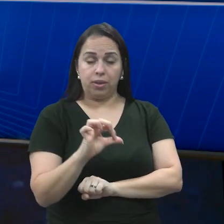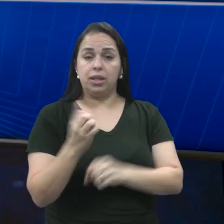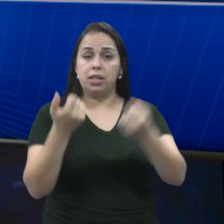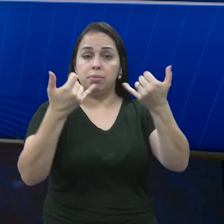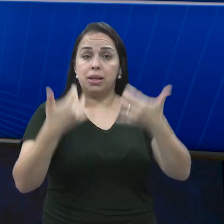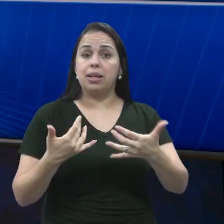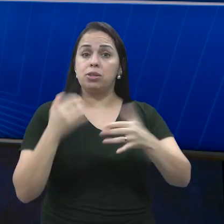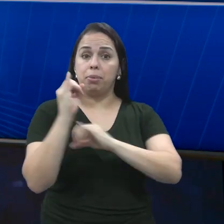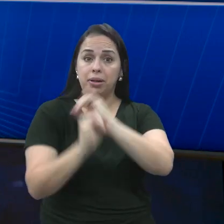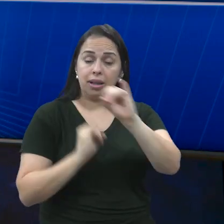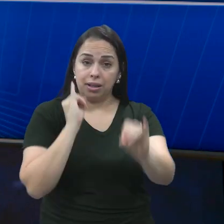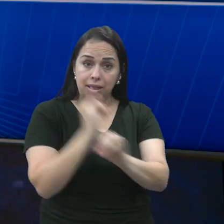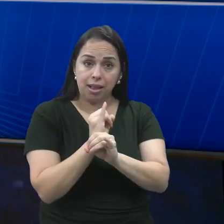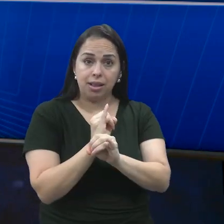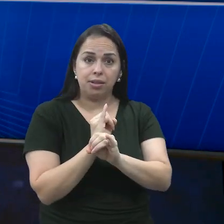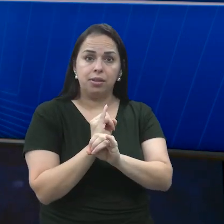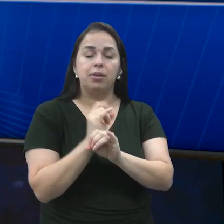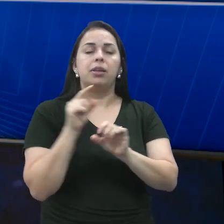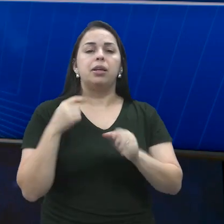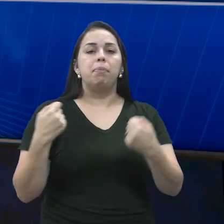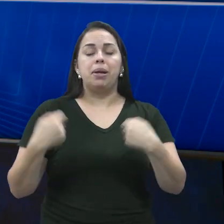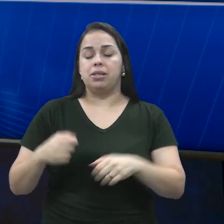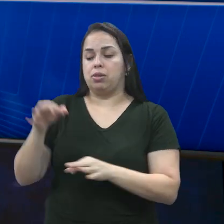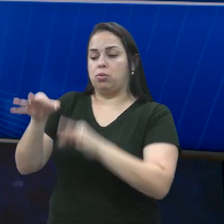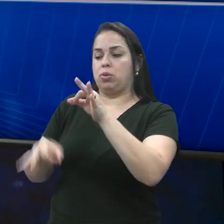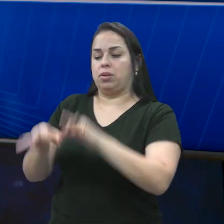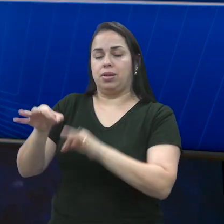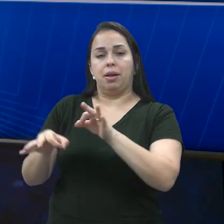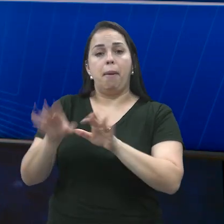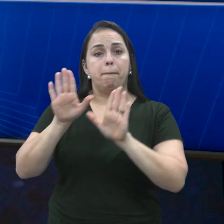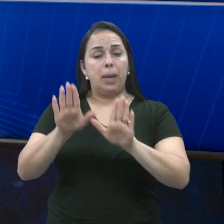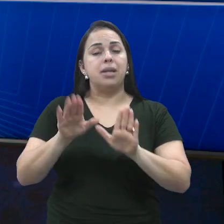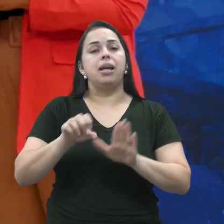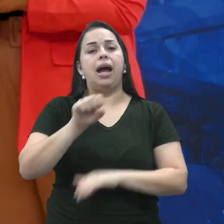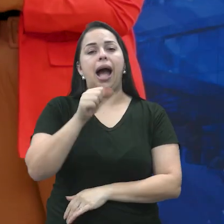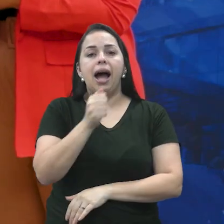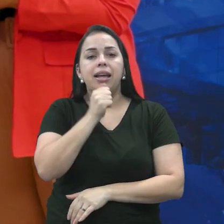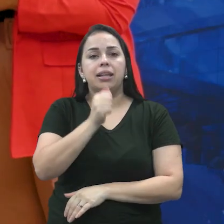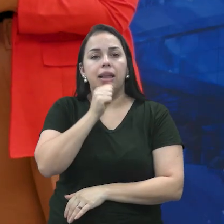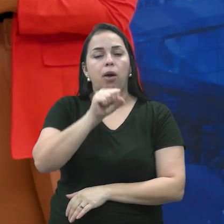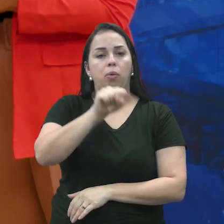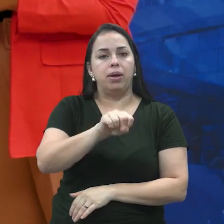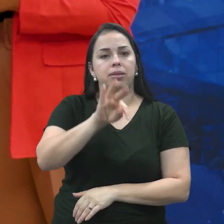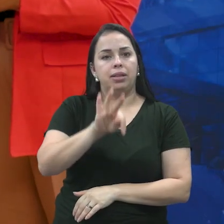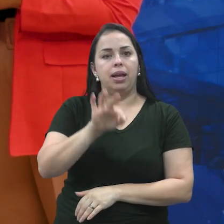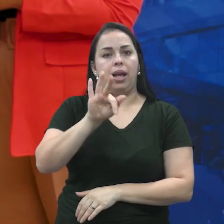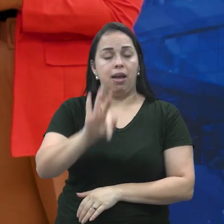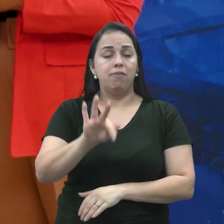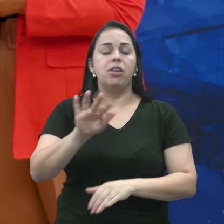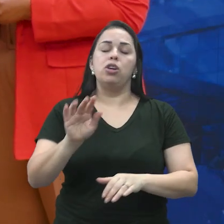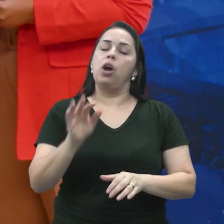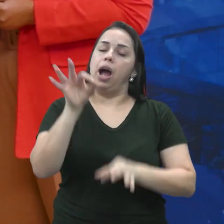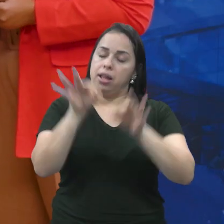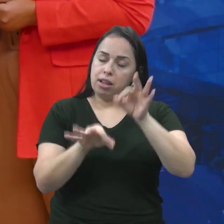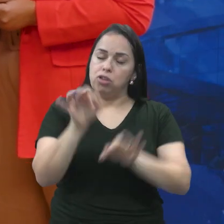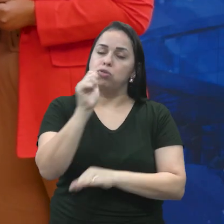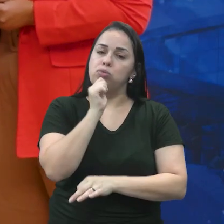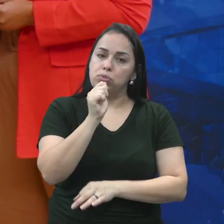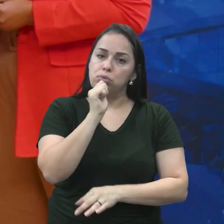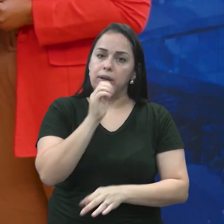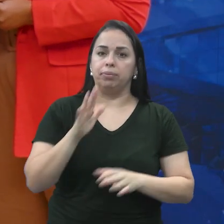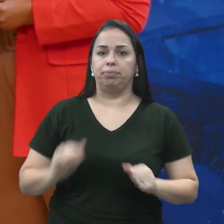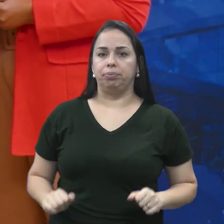que está tendo a constitucionalidade sendo julgada pelo STF. E essa regulamentação, ela pode impactar na liberdade de expressão